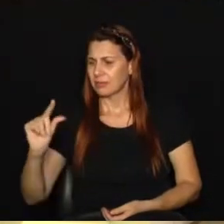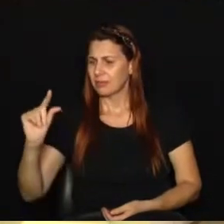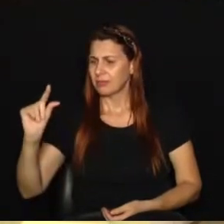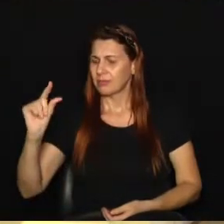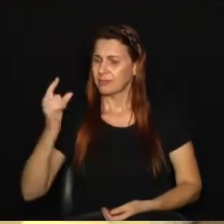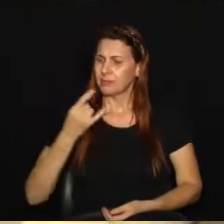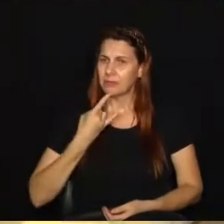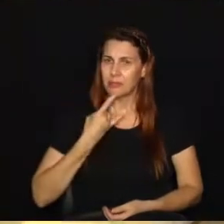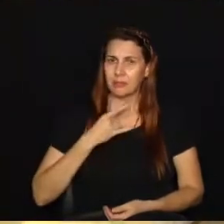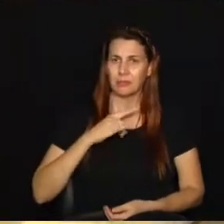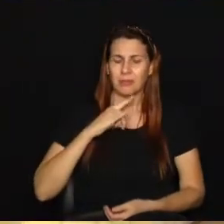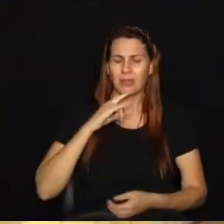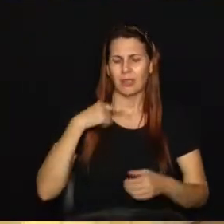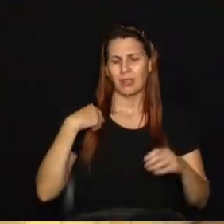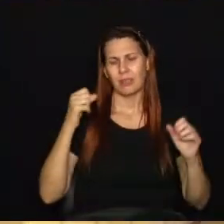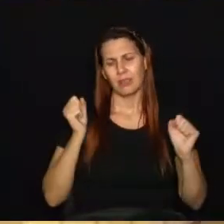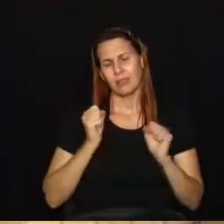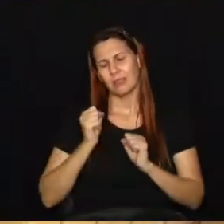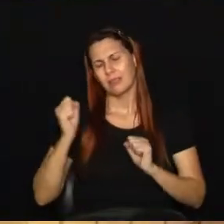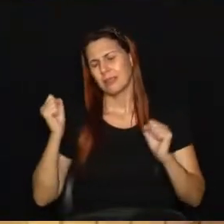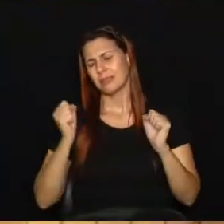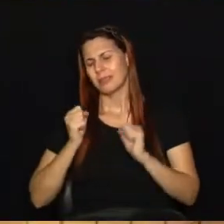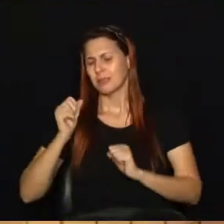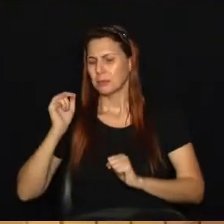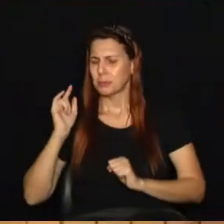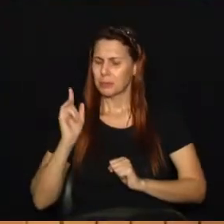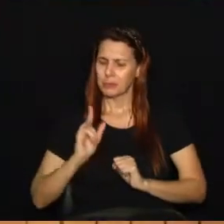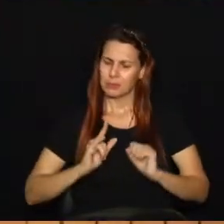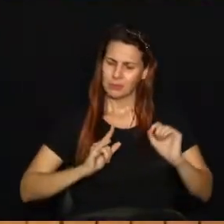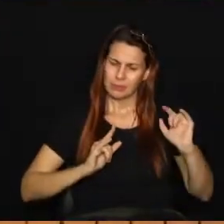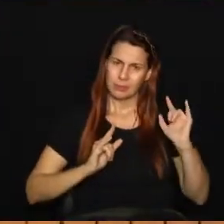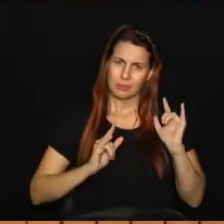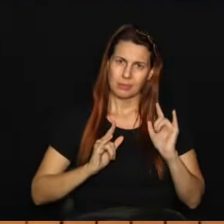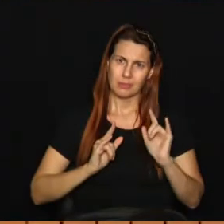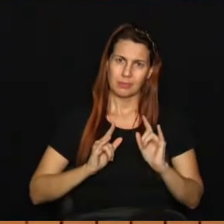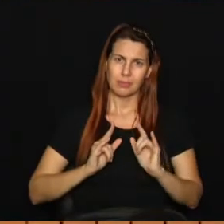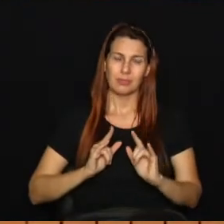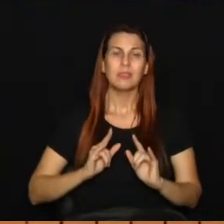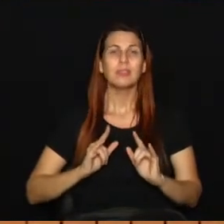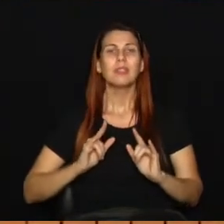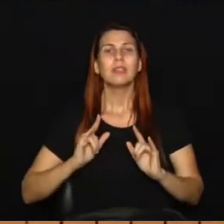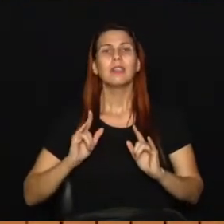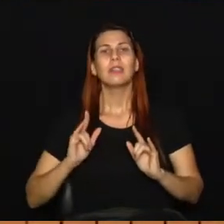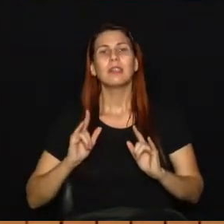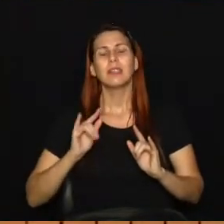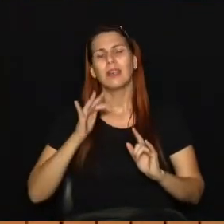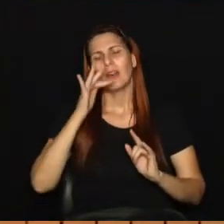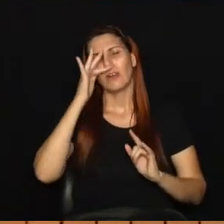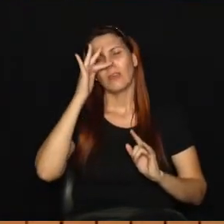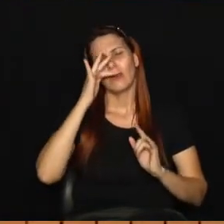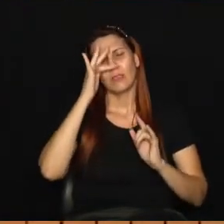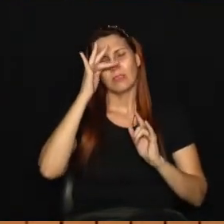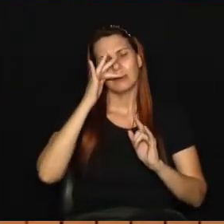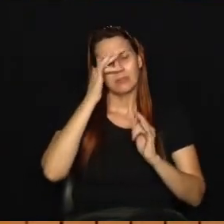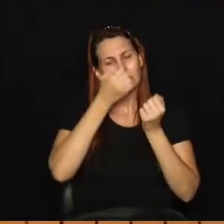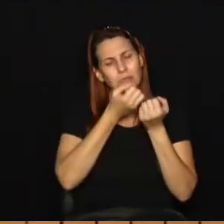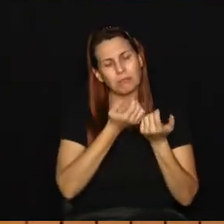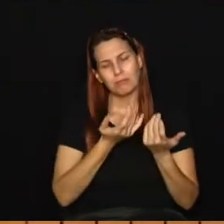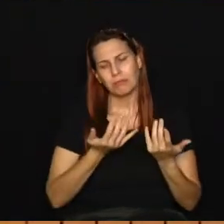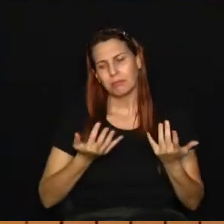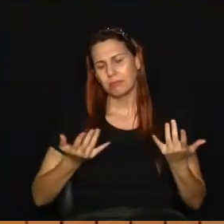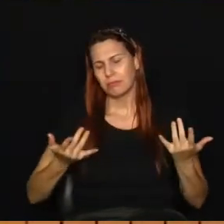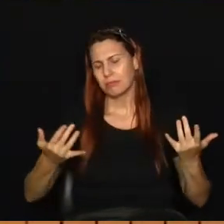Piracicaba que eu adoro tanto, cheia de flores, cheia